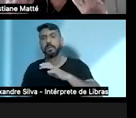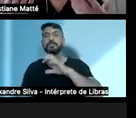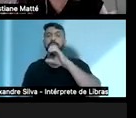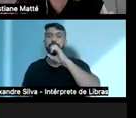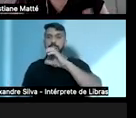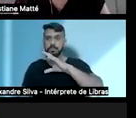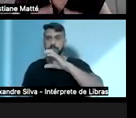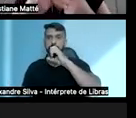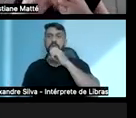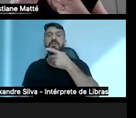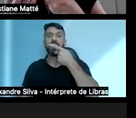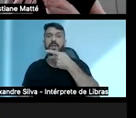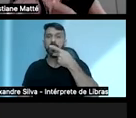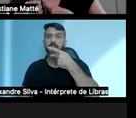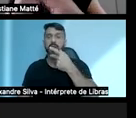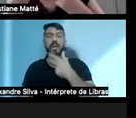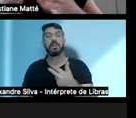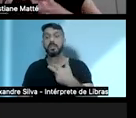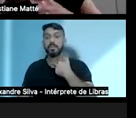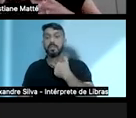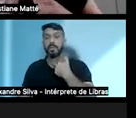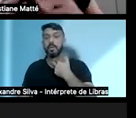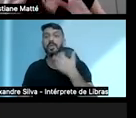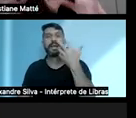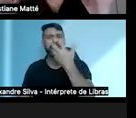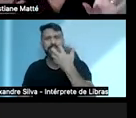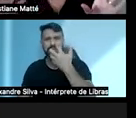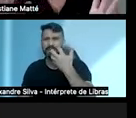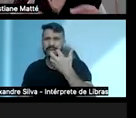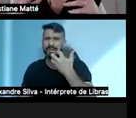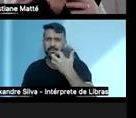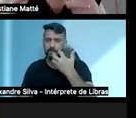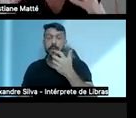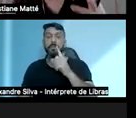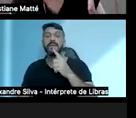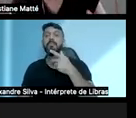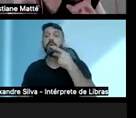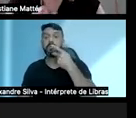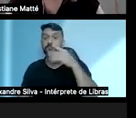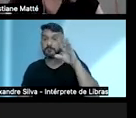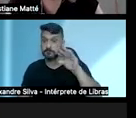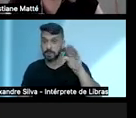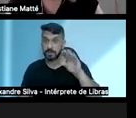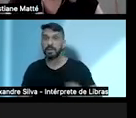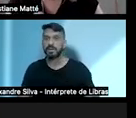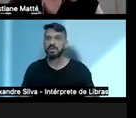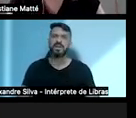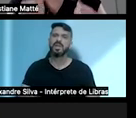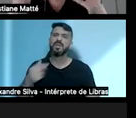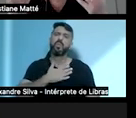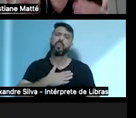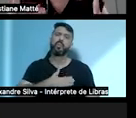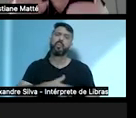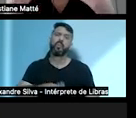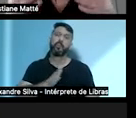conseguir falar. Ela não pode conseguir cantar, né? Daí já é demais, né? Então, se ela conseguir cantar, é porque ela está numa intensidade muito baixa.